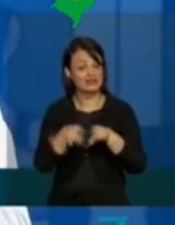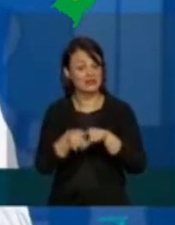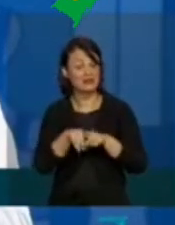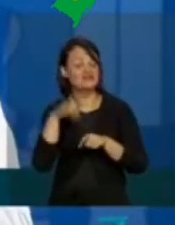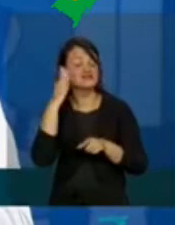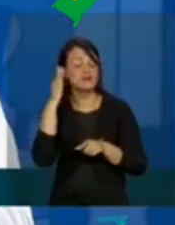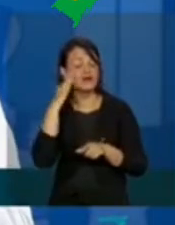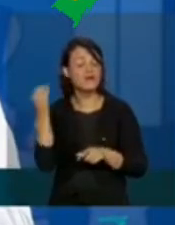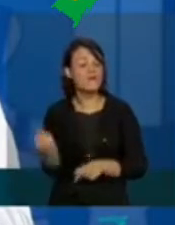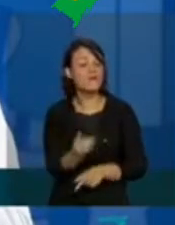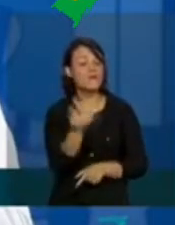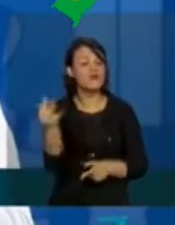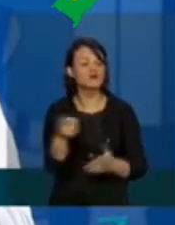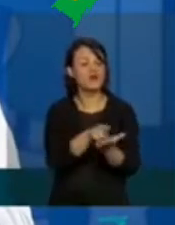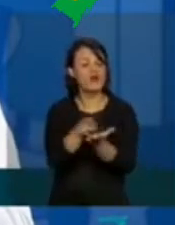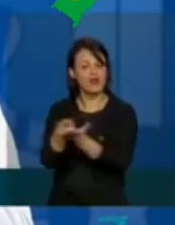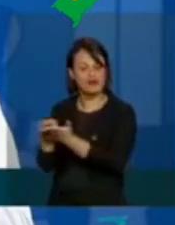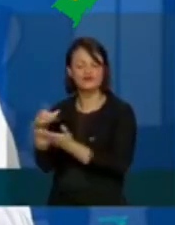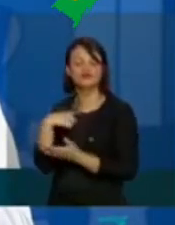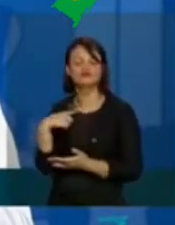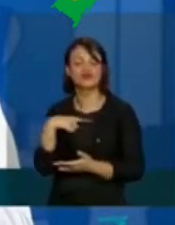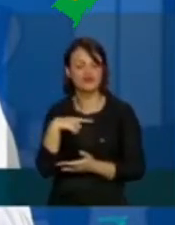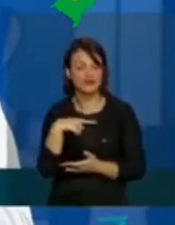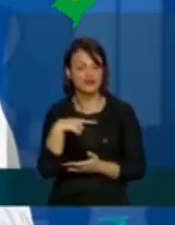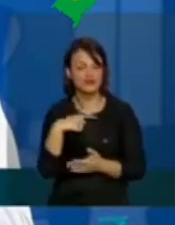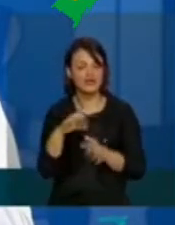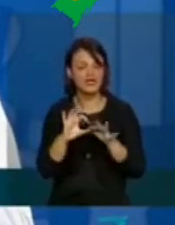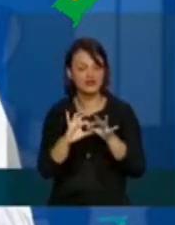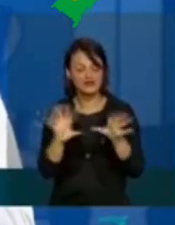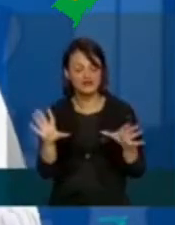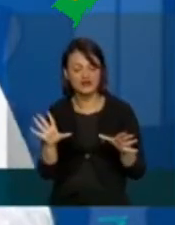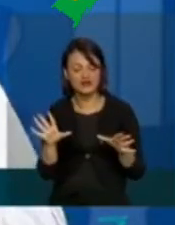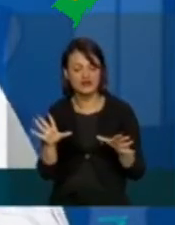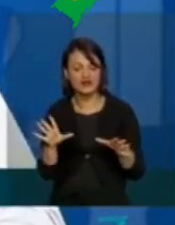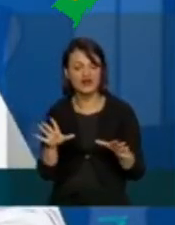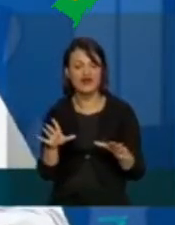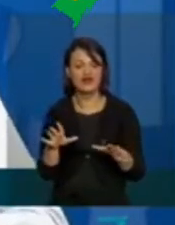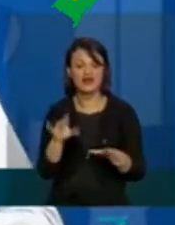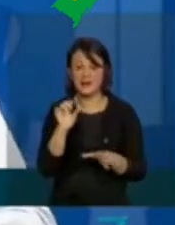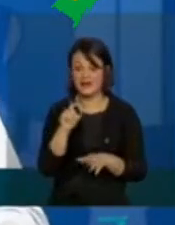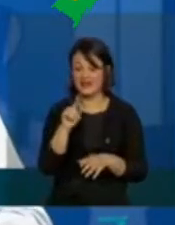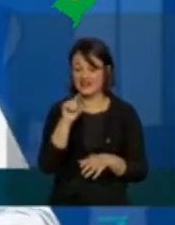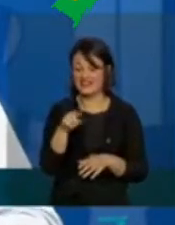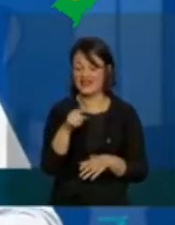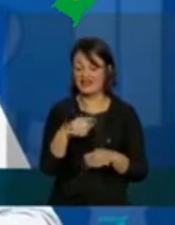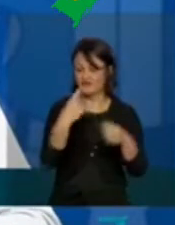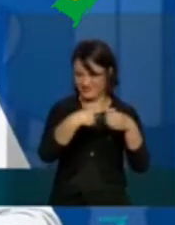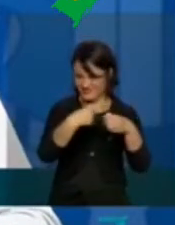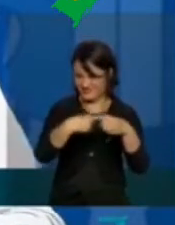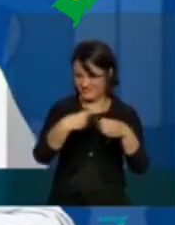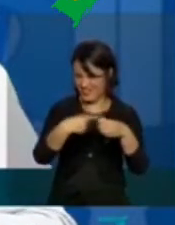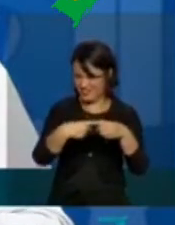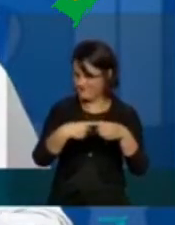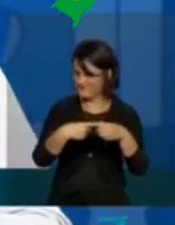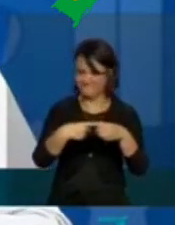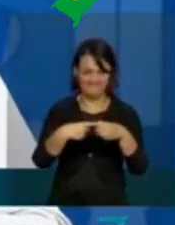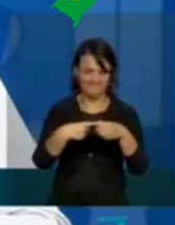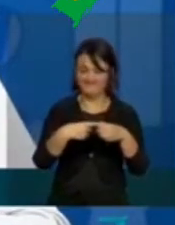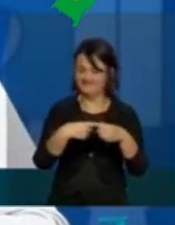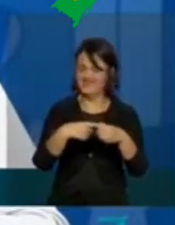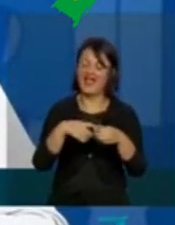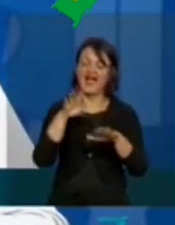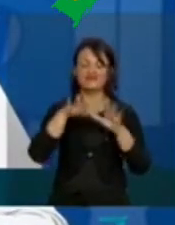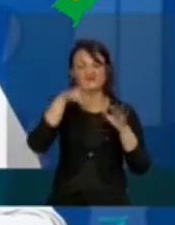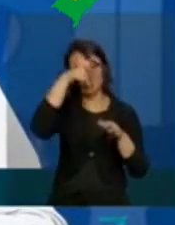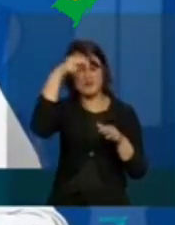qual é a quantidade de leitos que nós temos, e não é por cidade. Às vezes o